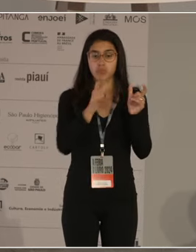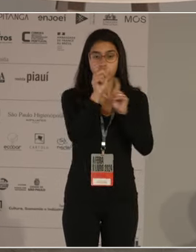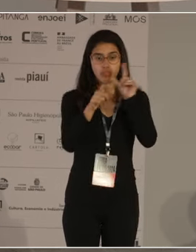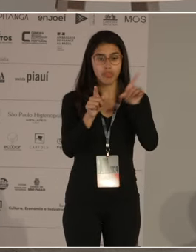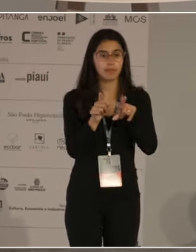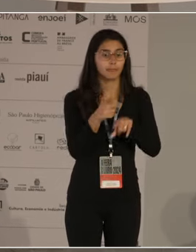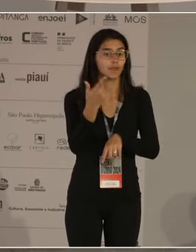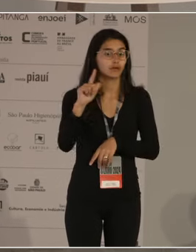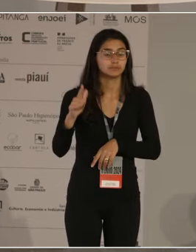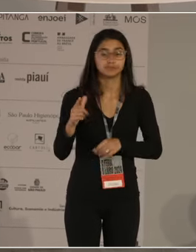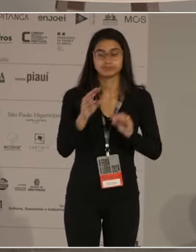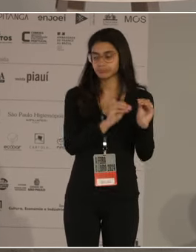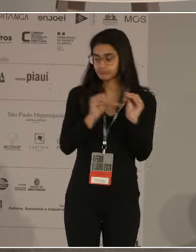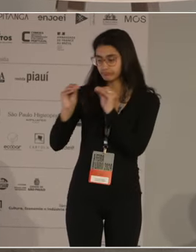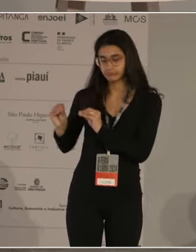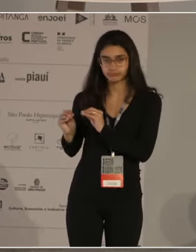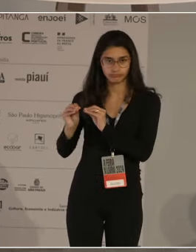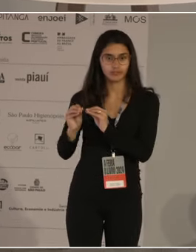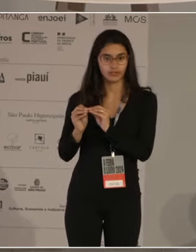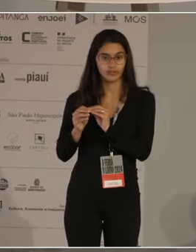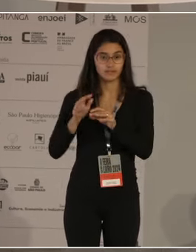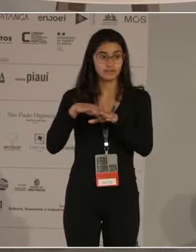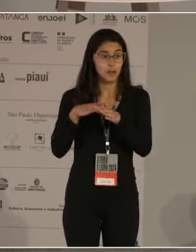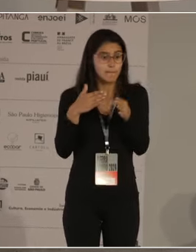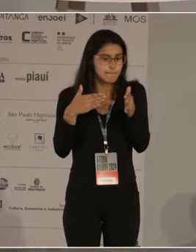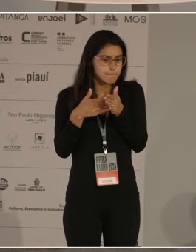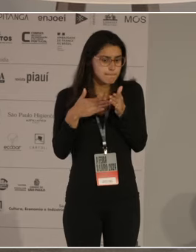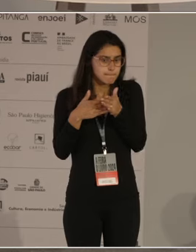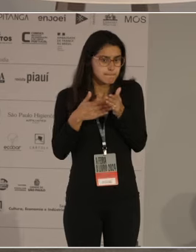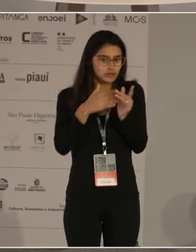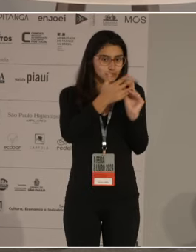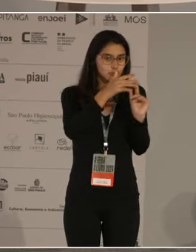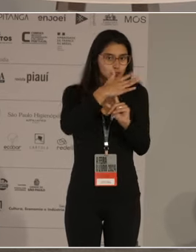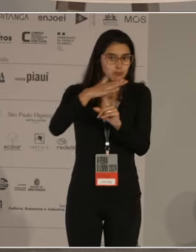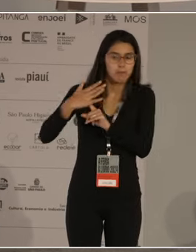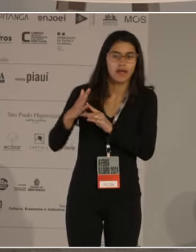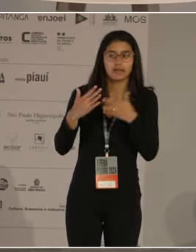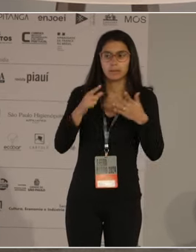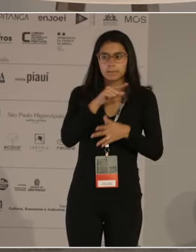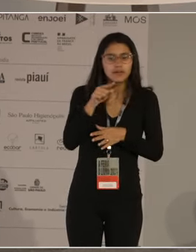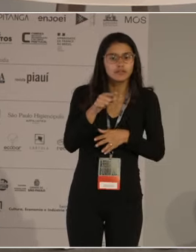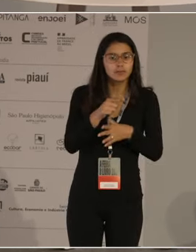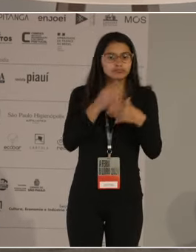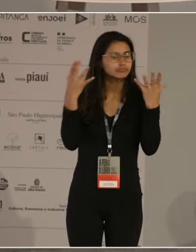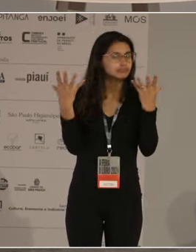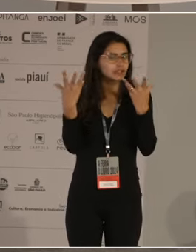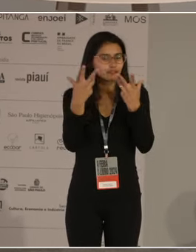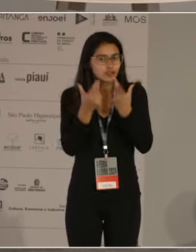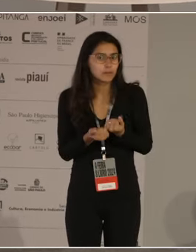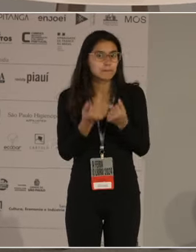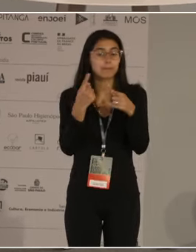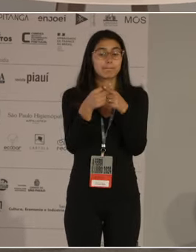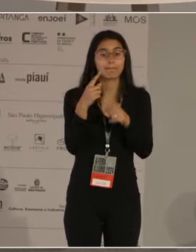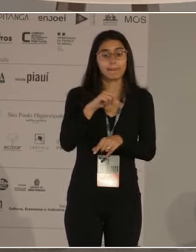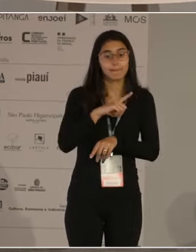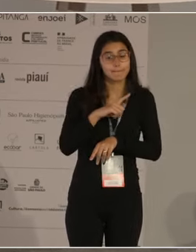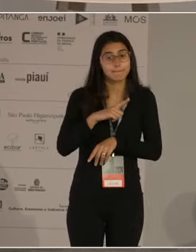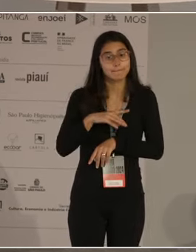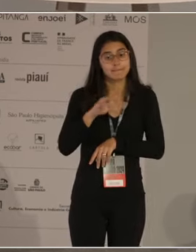eles não tiveram que sair dali. E eles ficaram na beirada do parque. Então, para eles, foi sensacional, porque eles tiveram